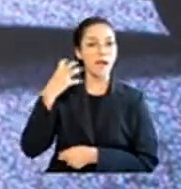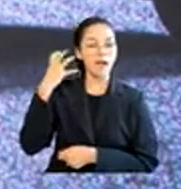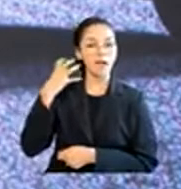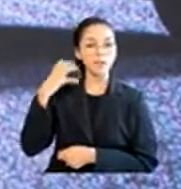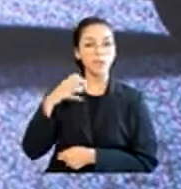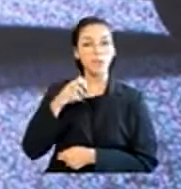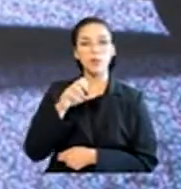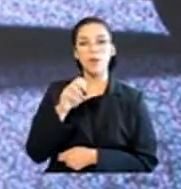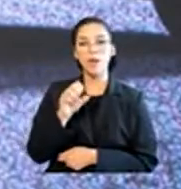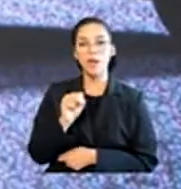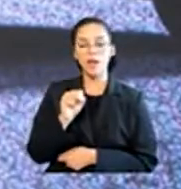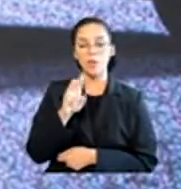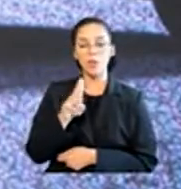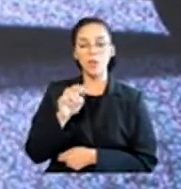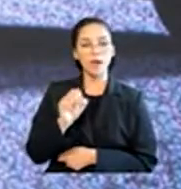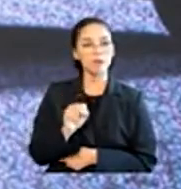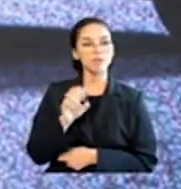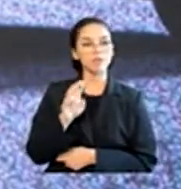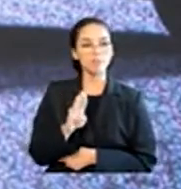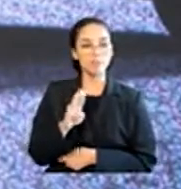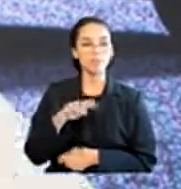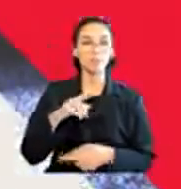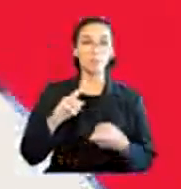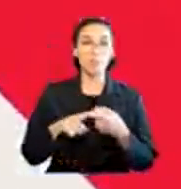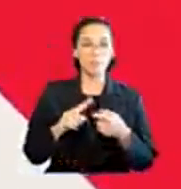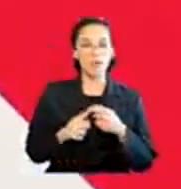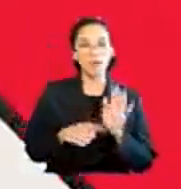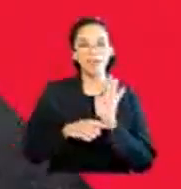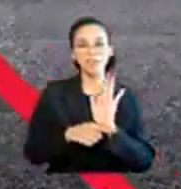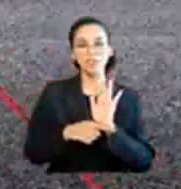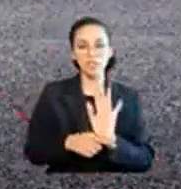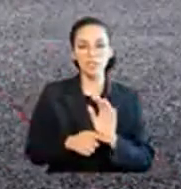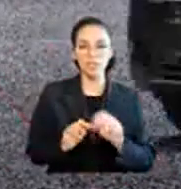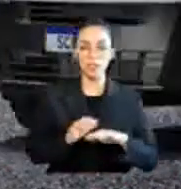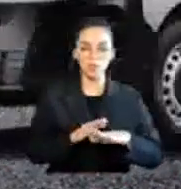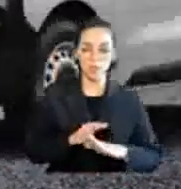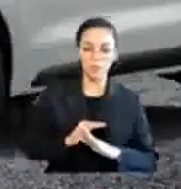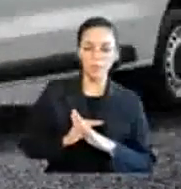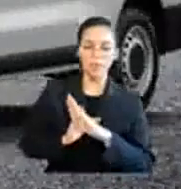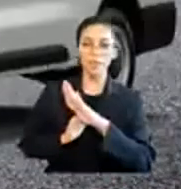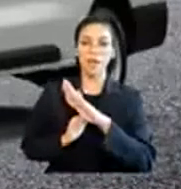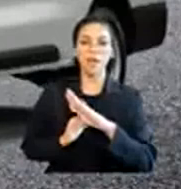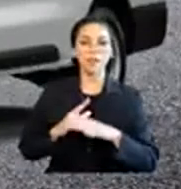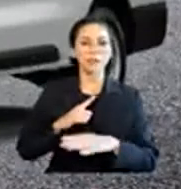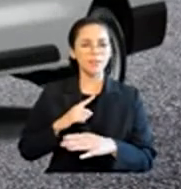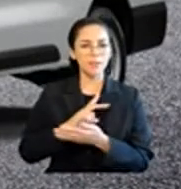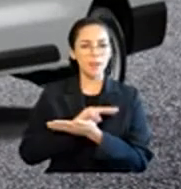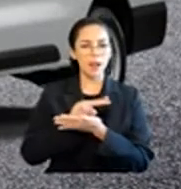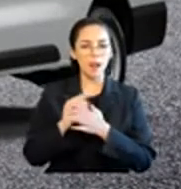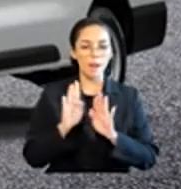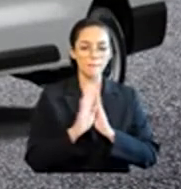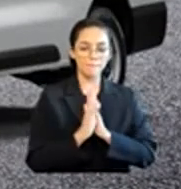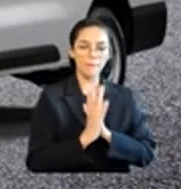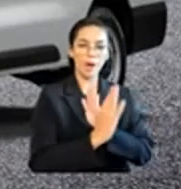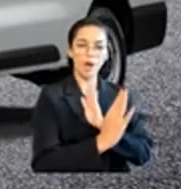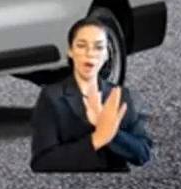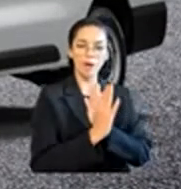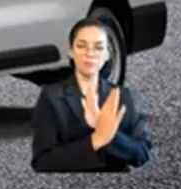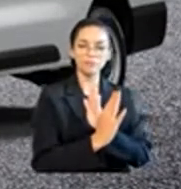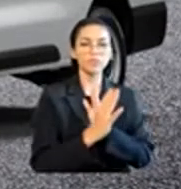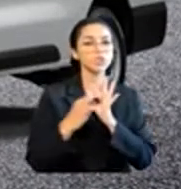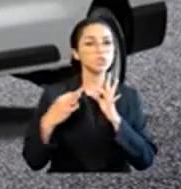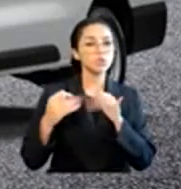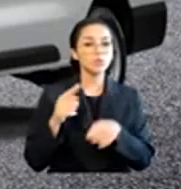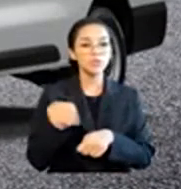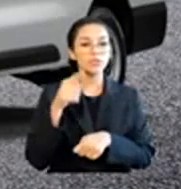assistente de partida em subida, trio elétrico e porta lateral deslizante, além de todos esses itens que vocês estão vendo